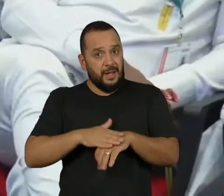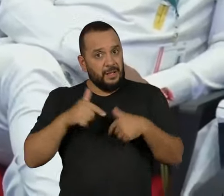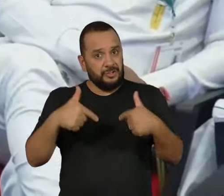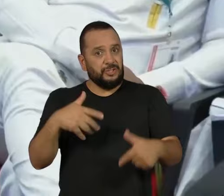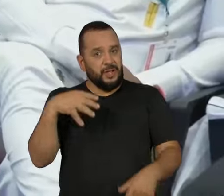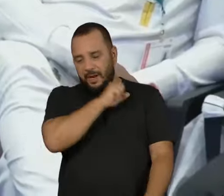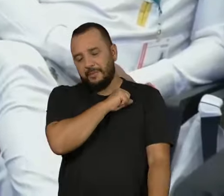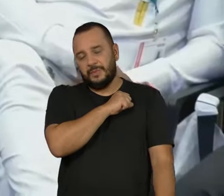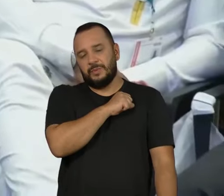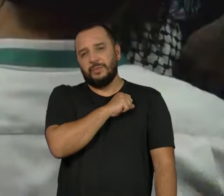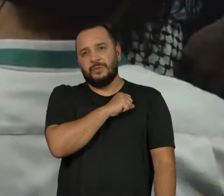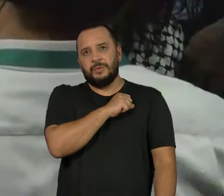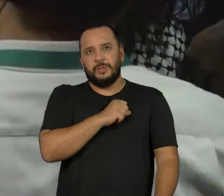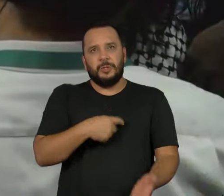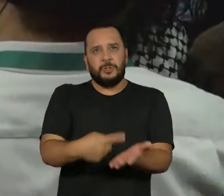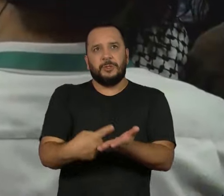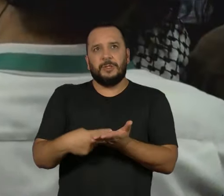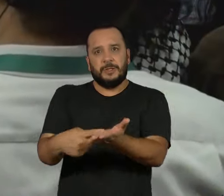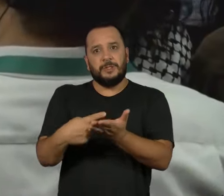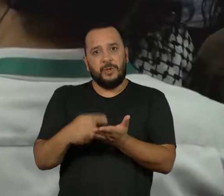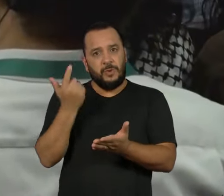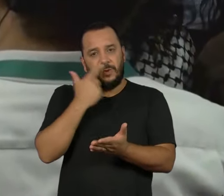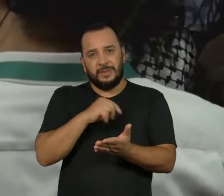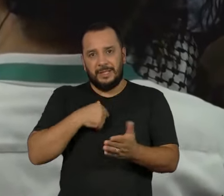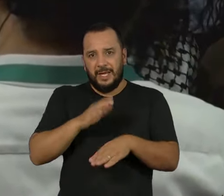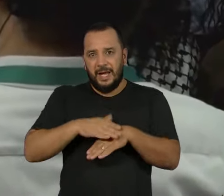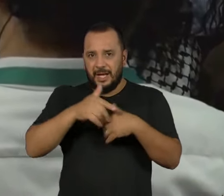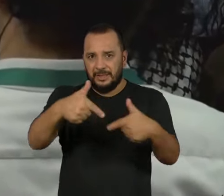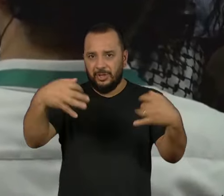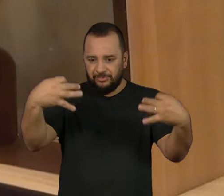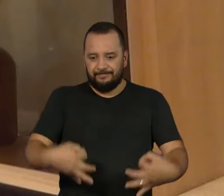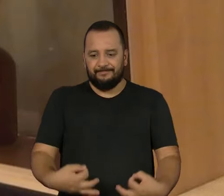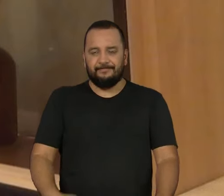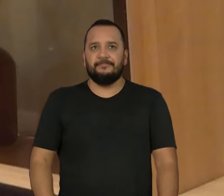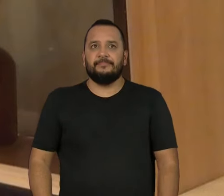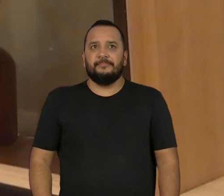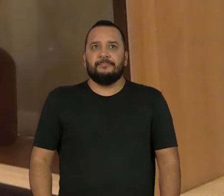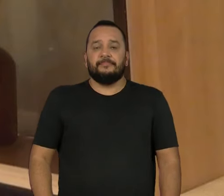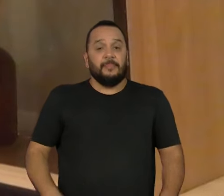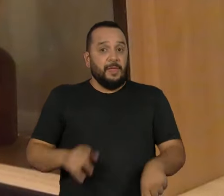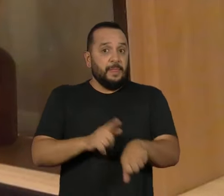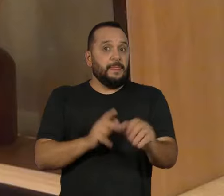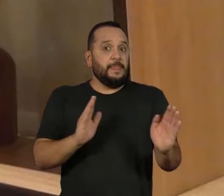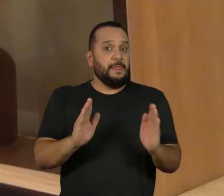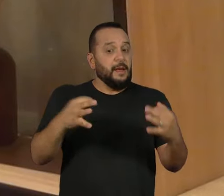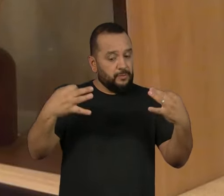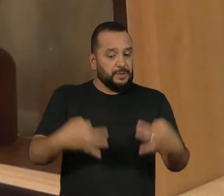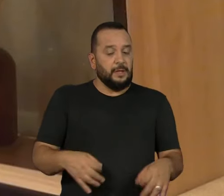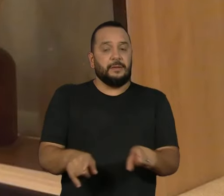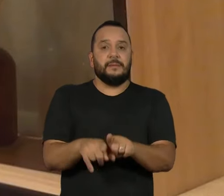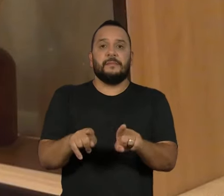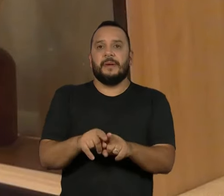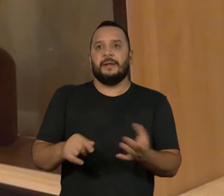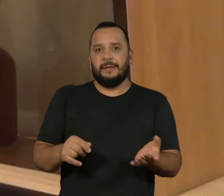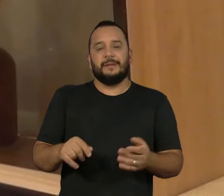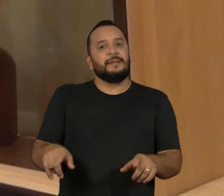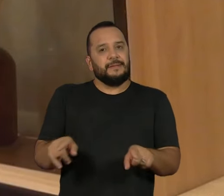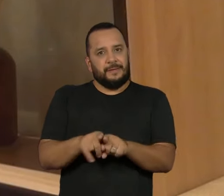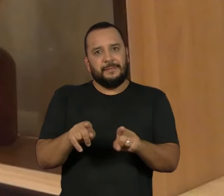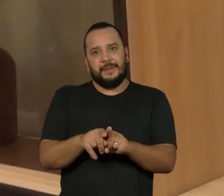que a gente consiga fazer as ações a tempo. E a outra coisa que está surgindo aqui, também quero acompanhar, é a questão dos